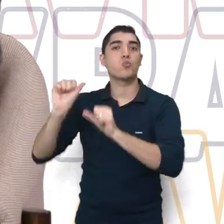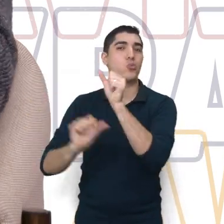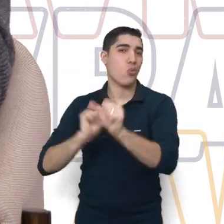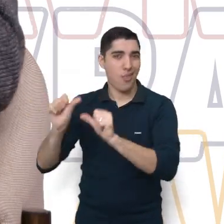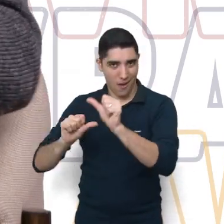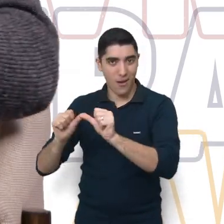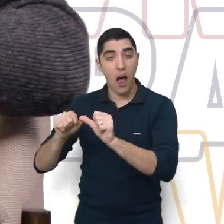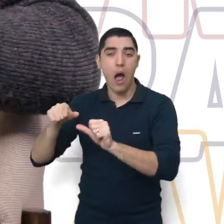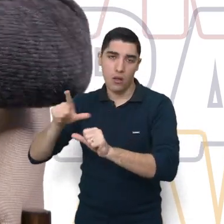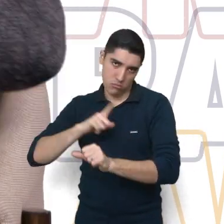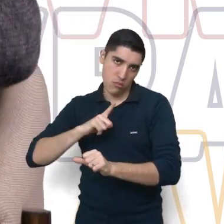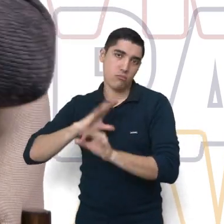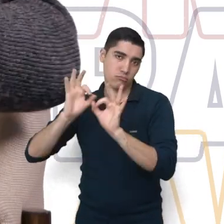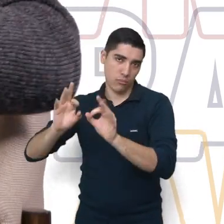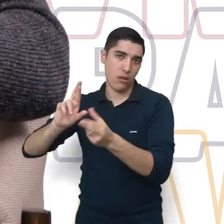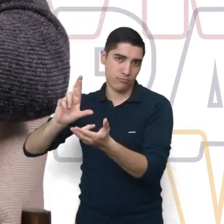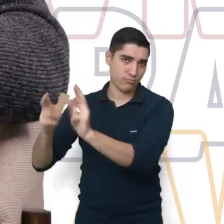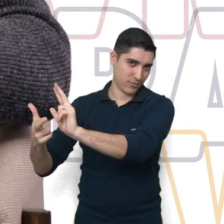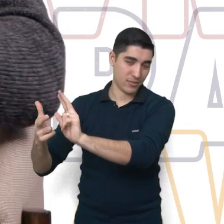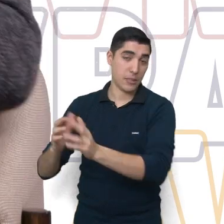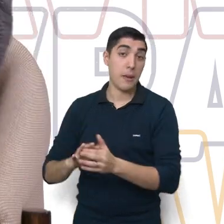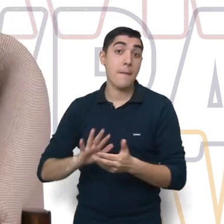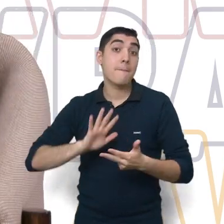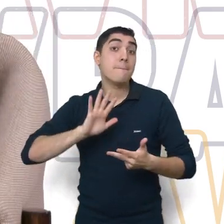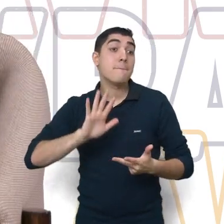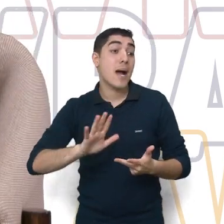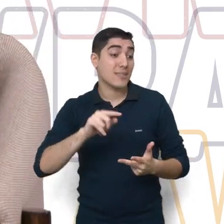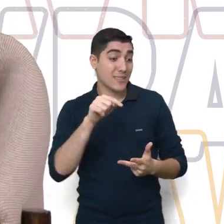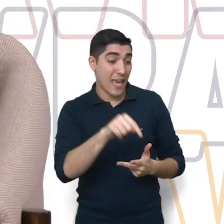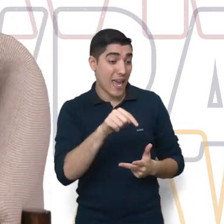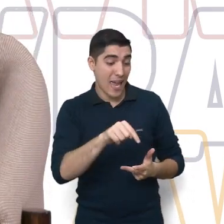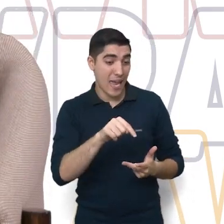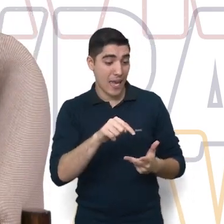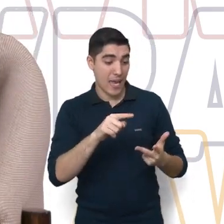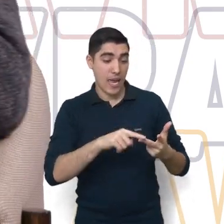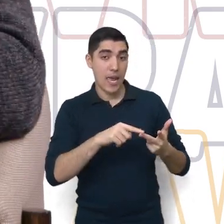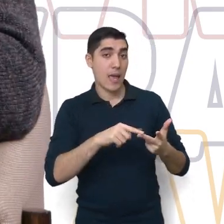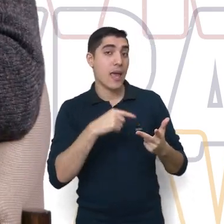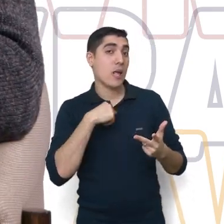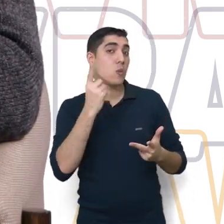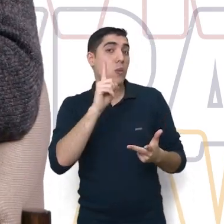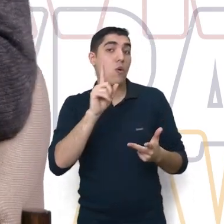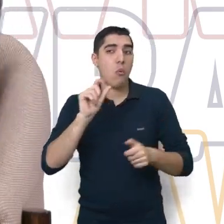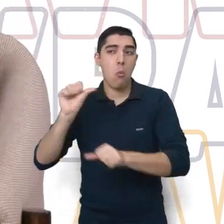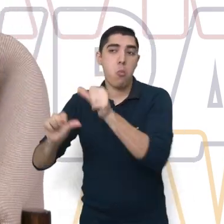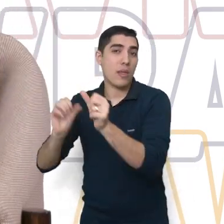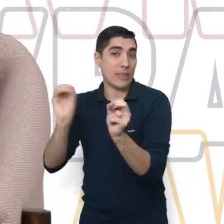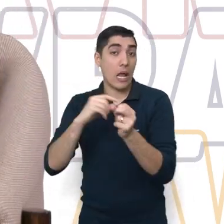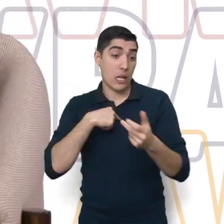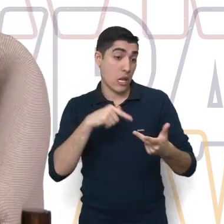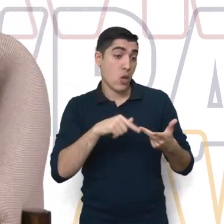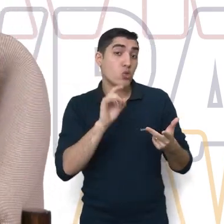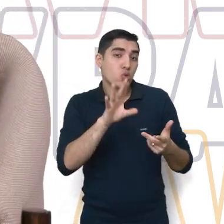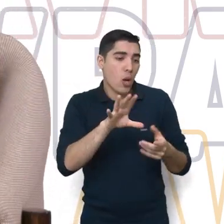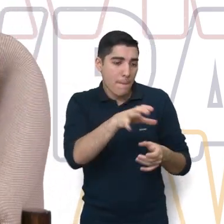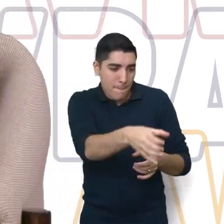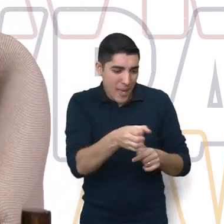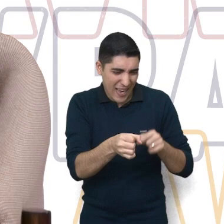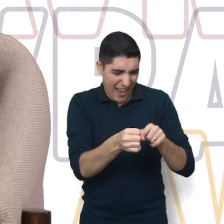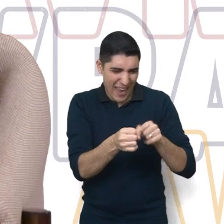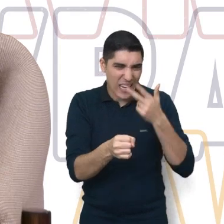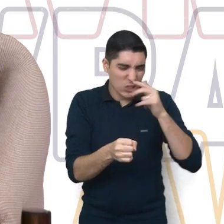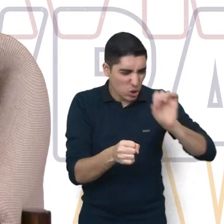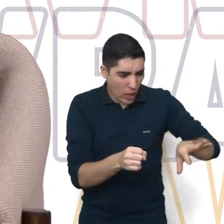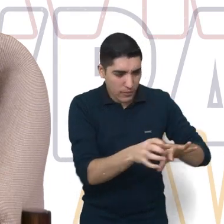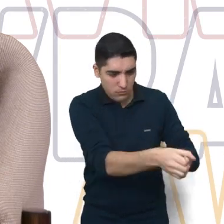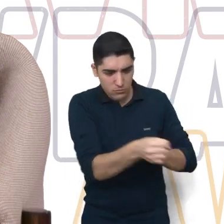eu reutilizei algo que eu não transformei é reutilização então a gente precisa a gente tá